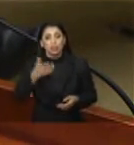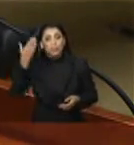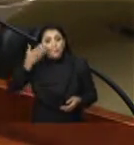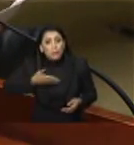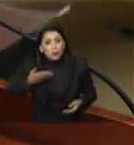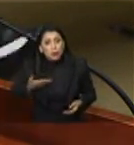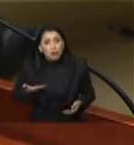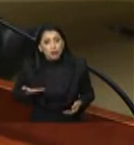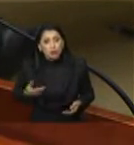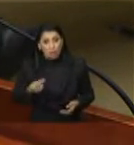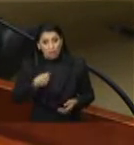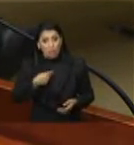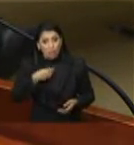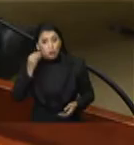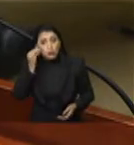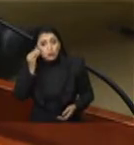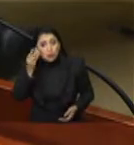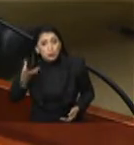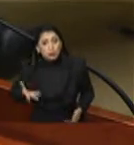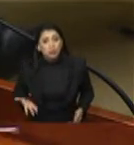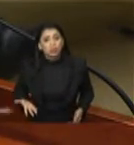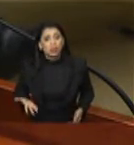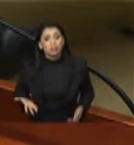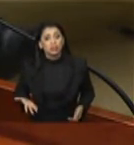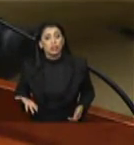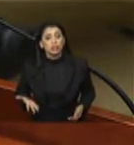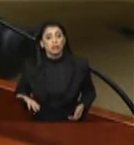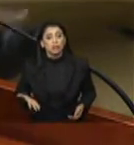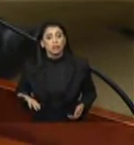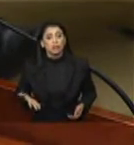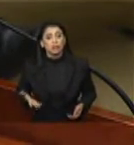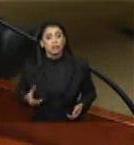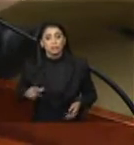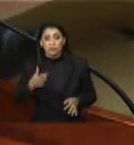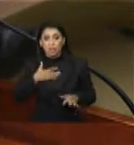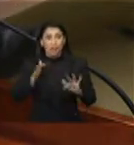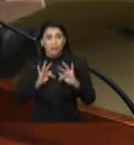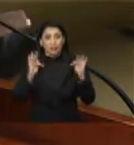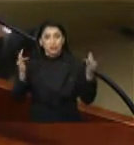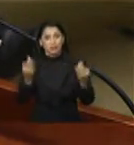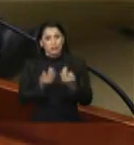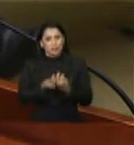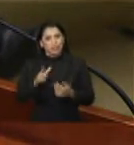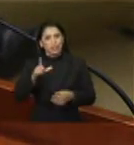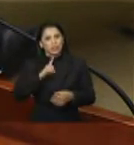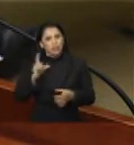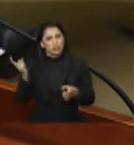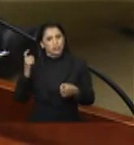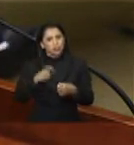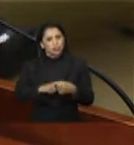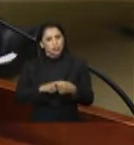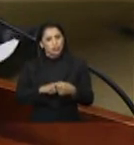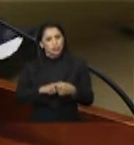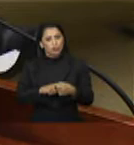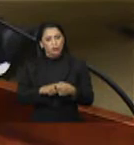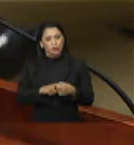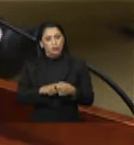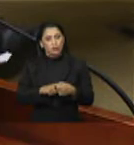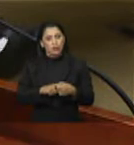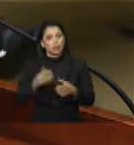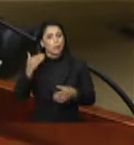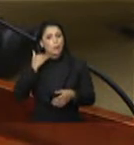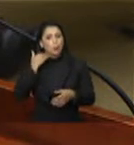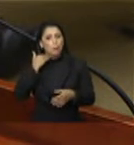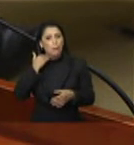de prova eu vivi isso senhores viveram minha família inteira teve de volta sua caderneta de